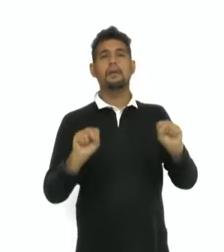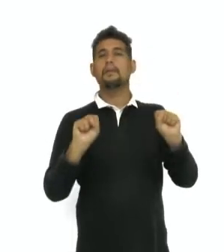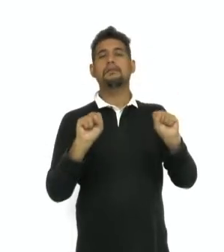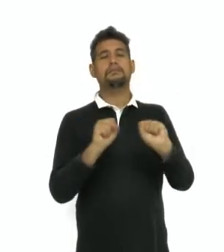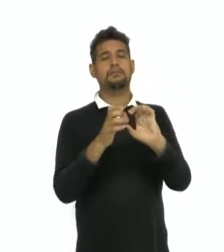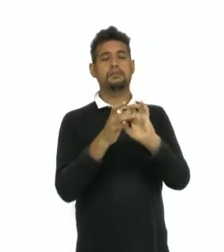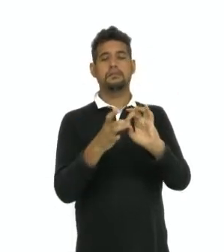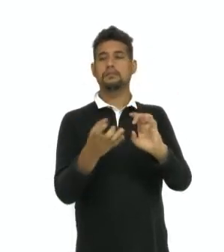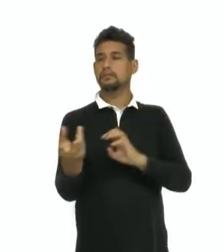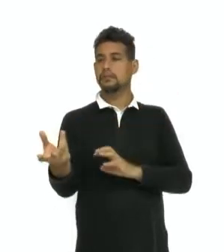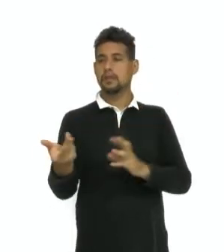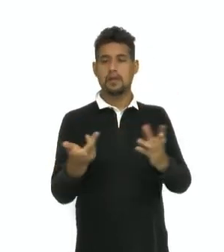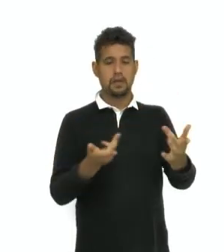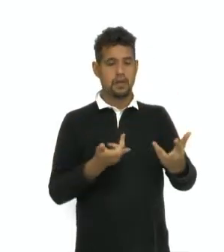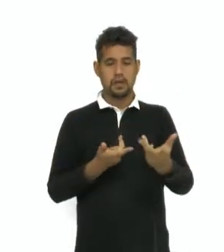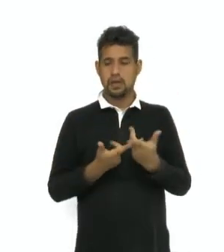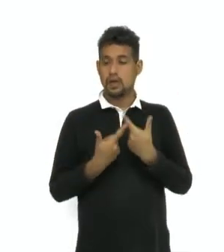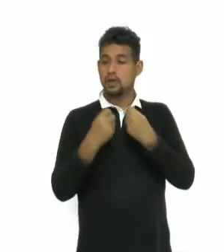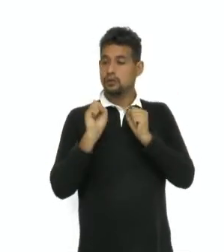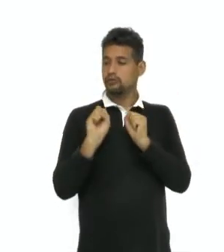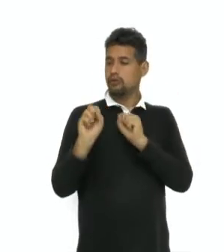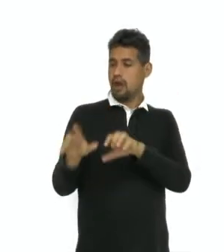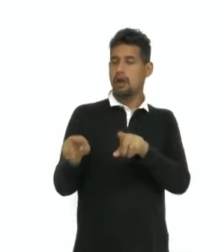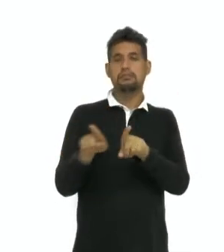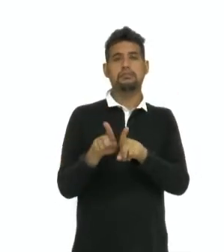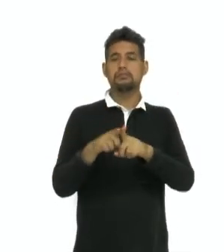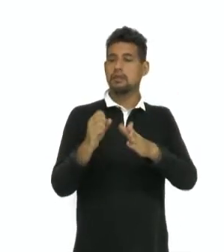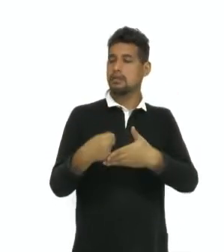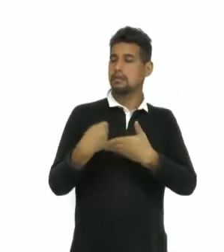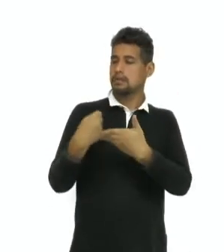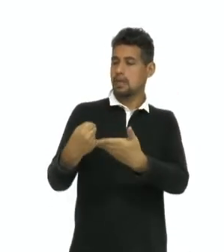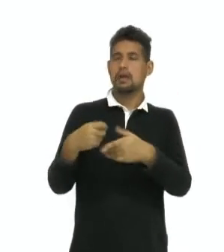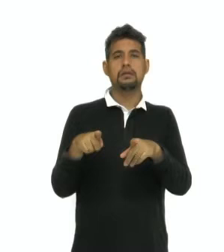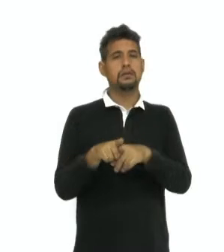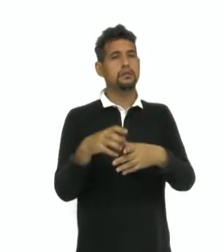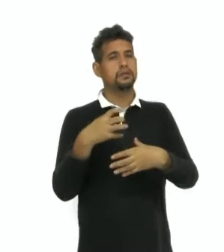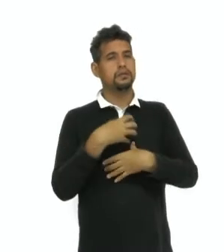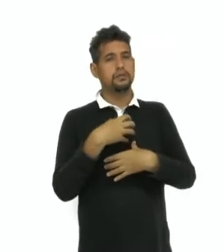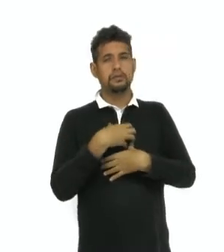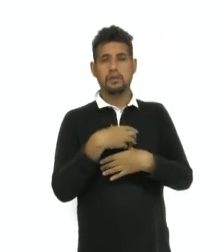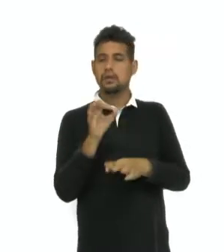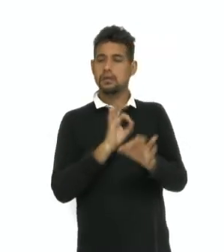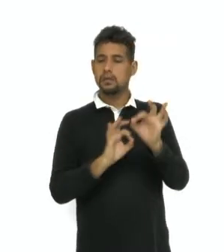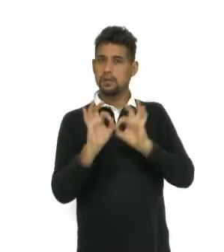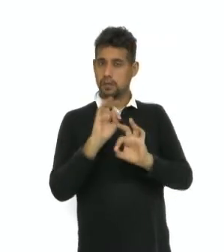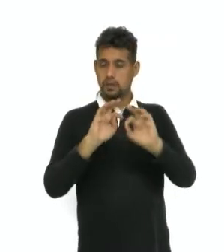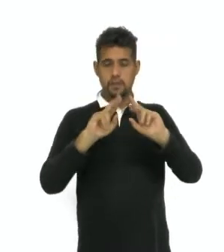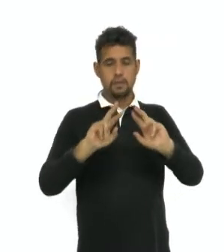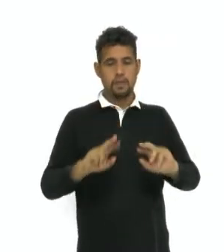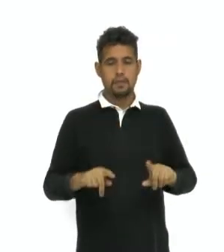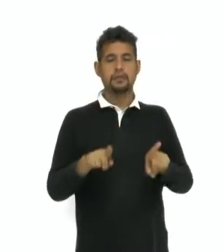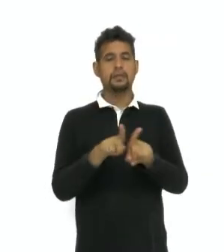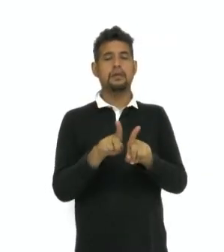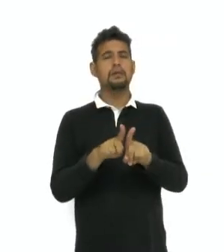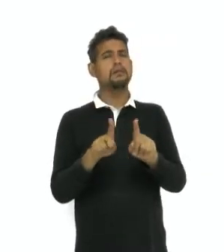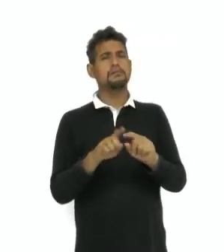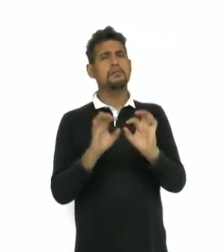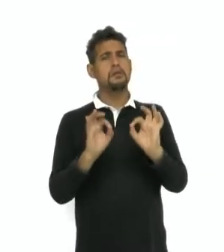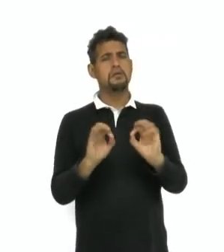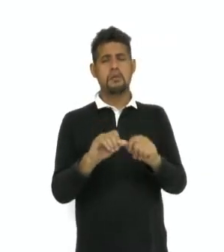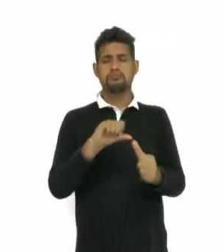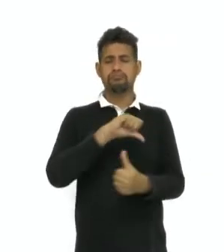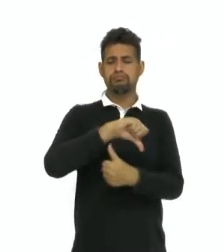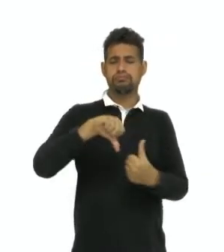viabiliza o recolhimento, o descarte, o transporte, manejo e reciclagem de bens de consumo para que sejam